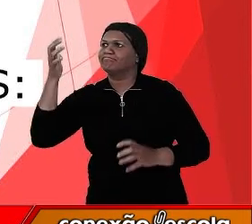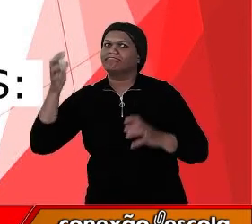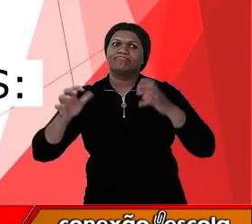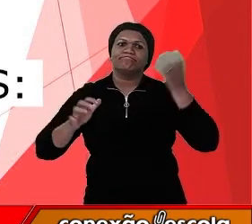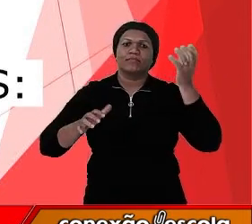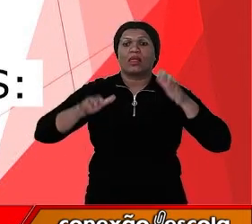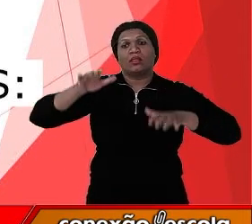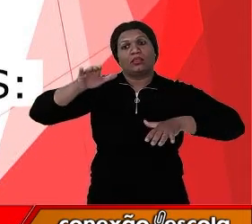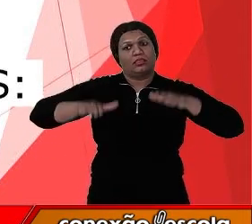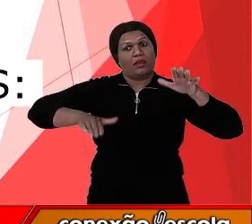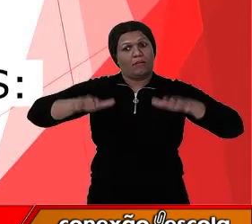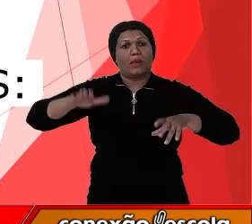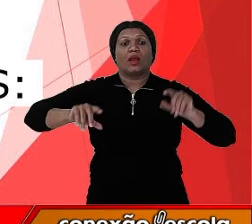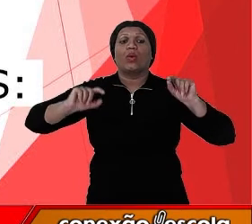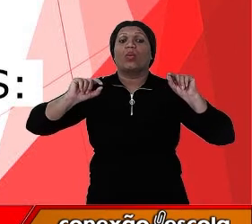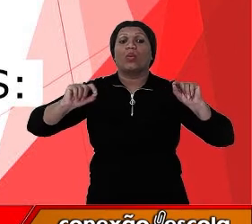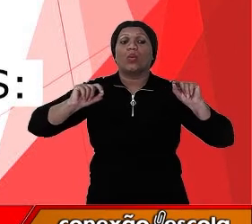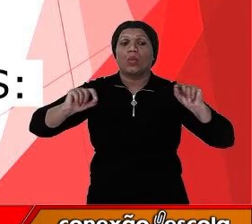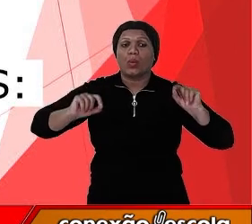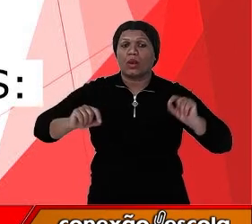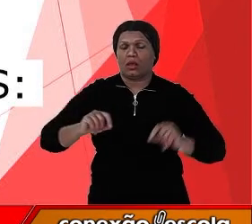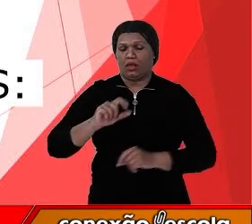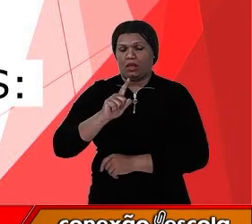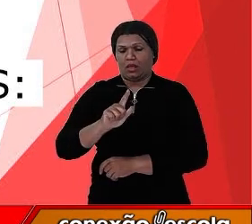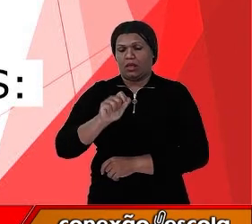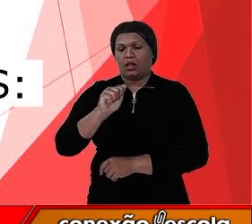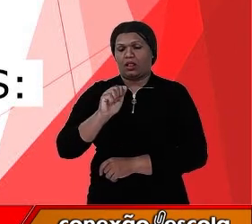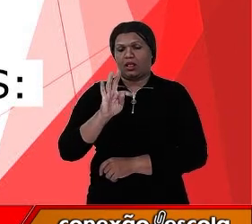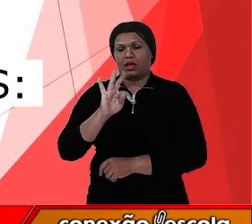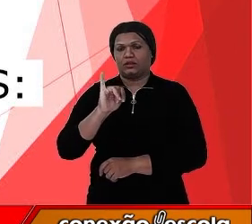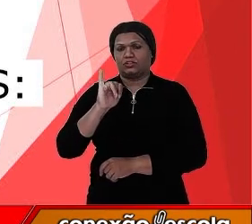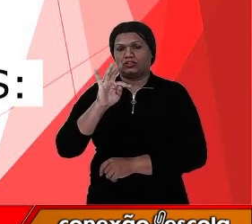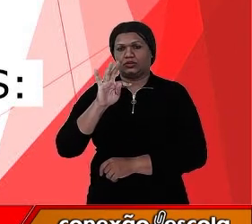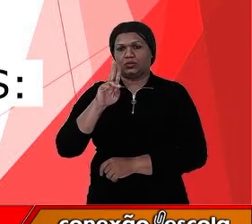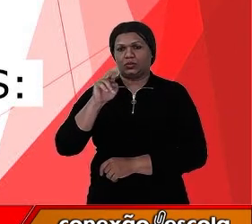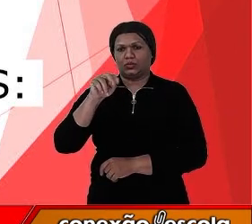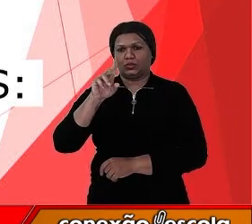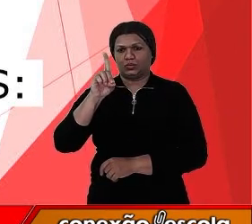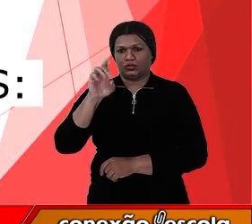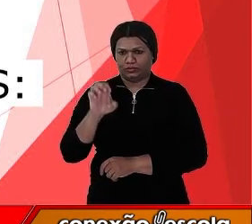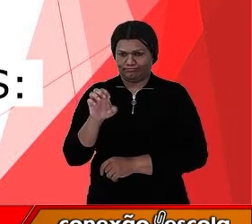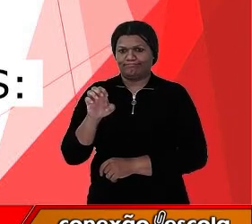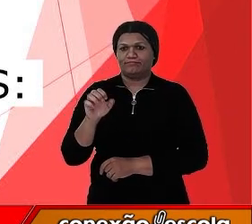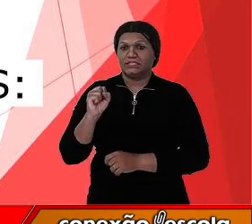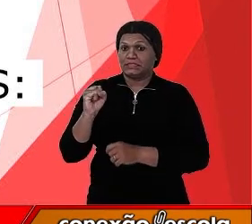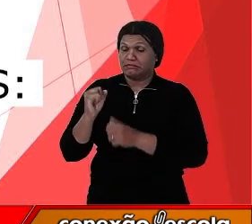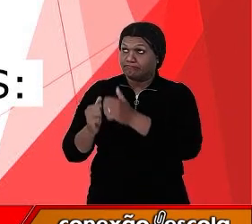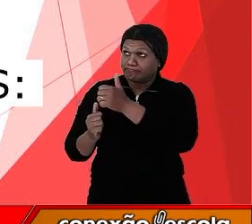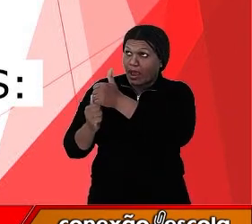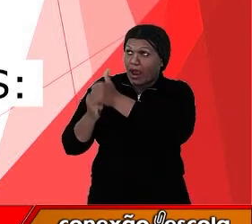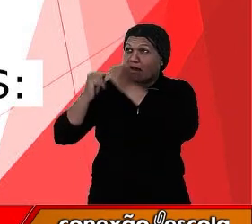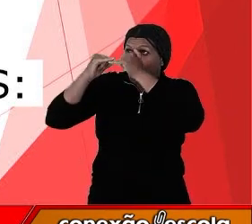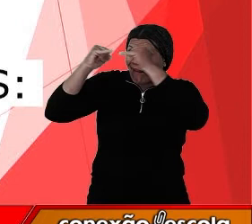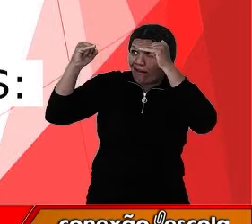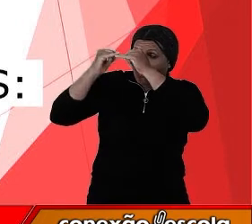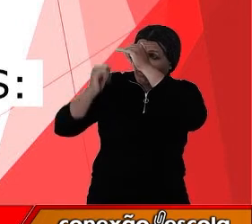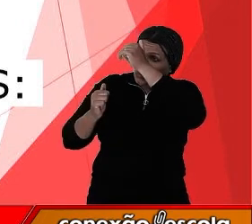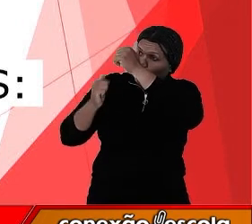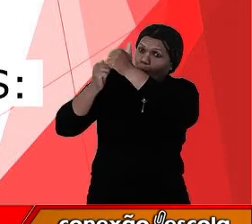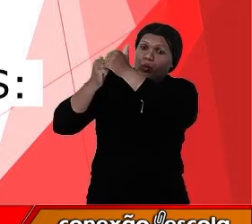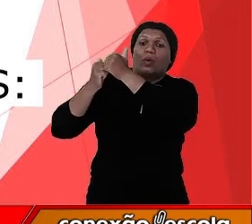da Latitude para não estou ali mais próximo da região equatorial Eu tenho um clima mais quente quando eu vou me